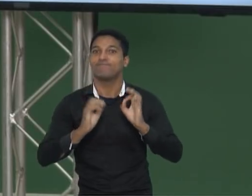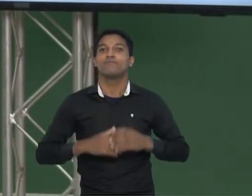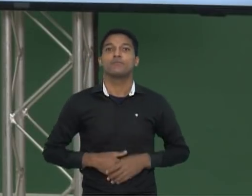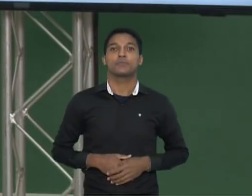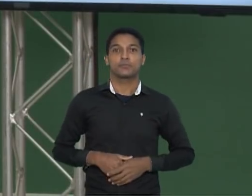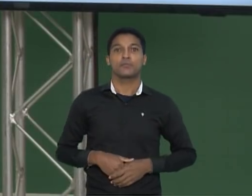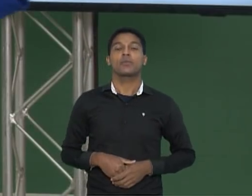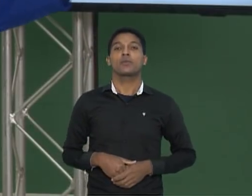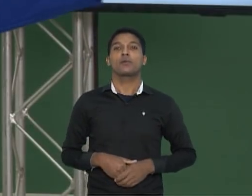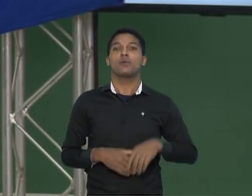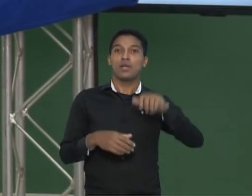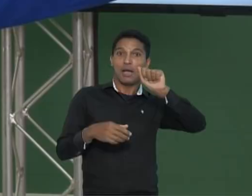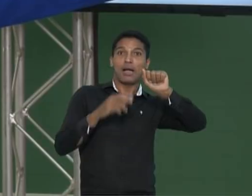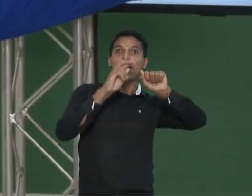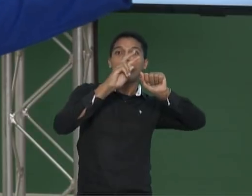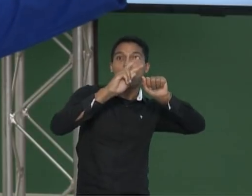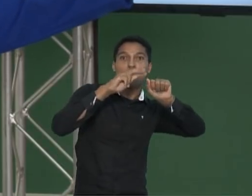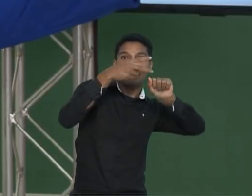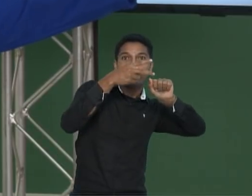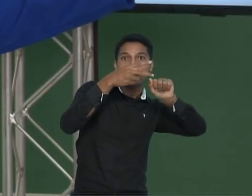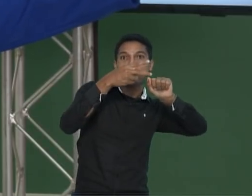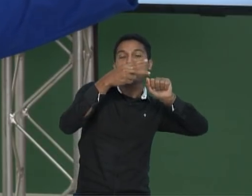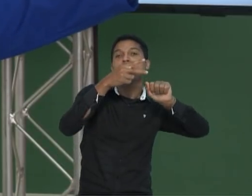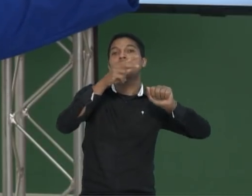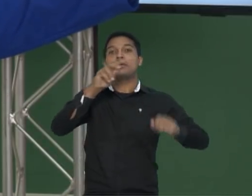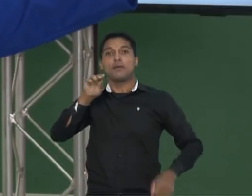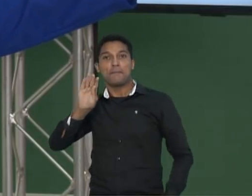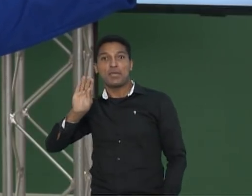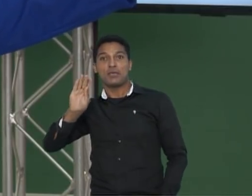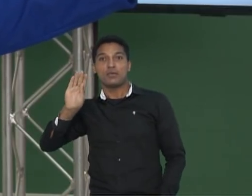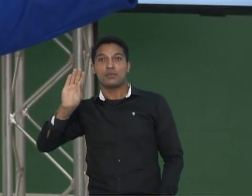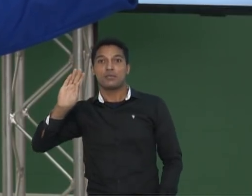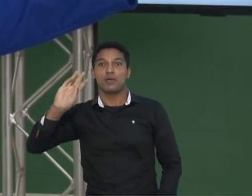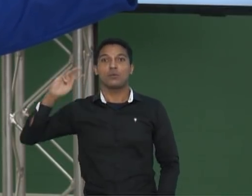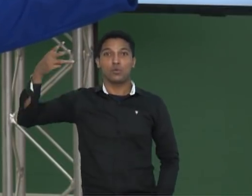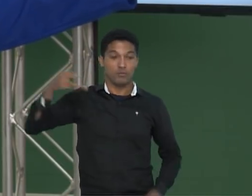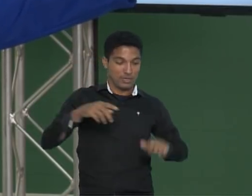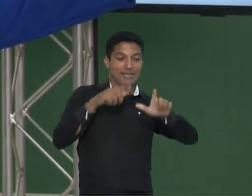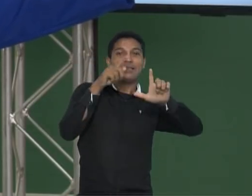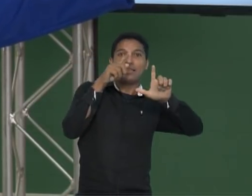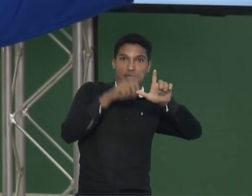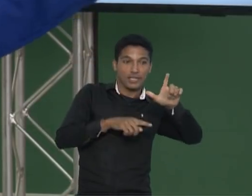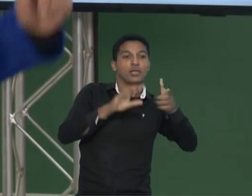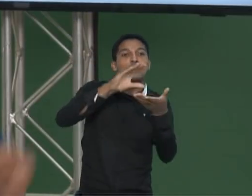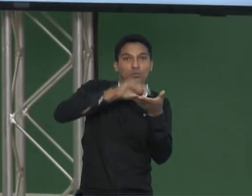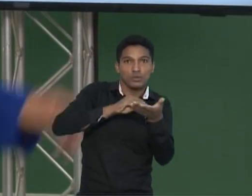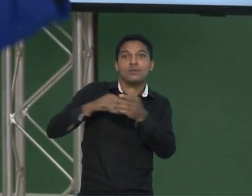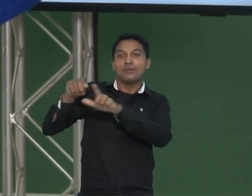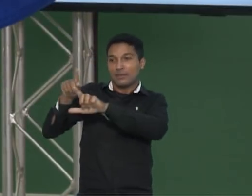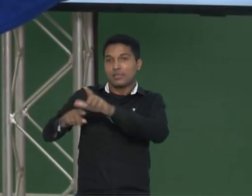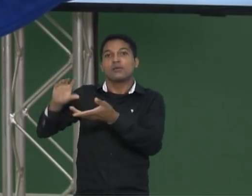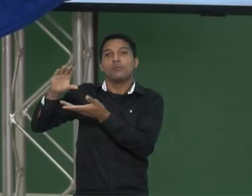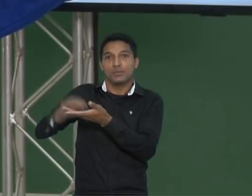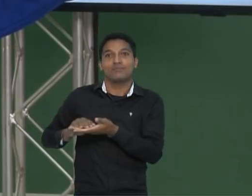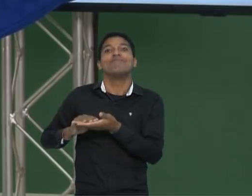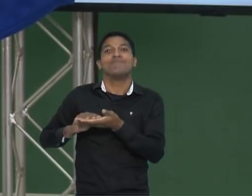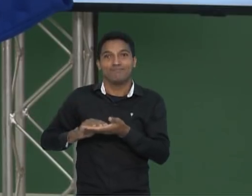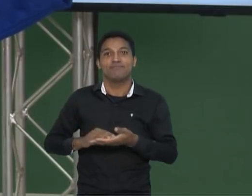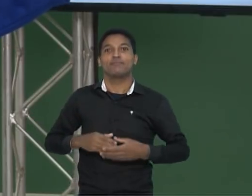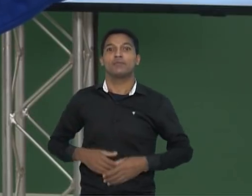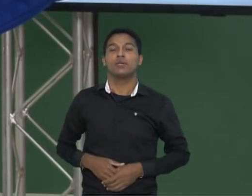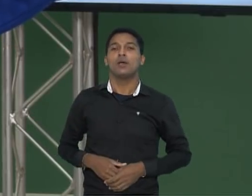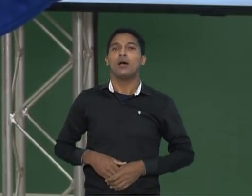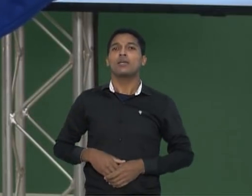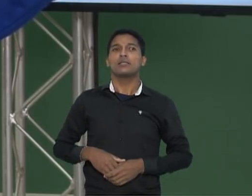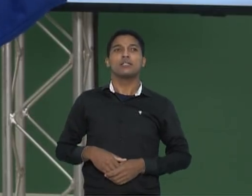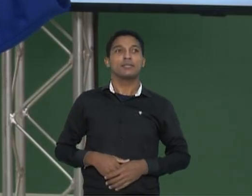A ao quadrado e B ao cubo. Eu repeti as letras porque são diferentes, certo? Aqui deu a sexta, por